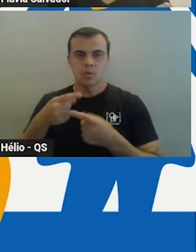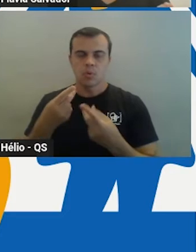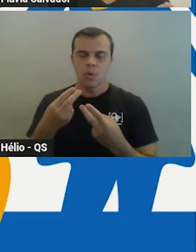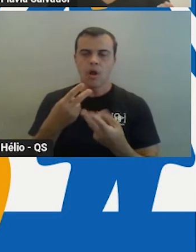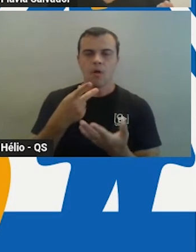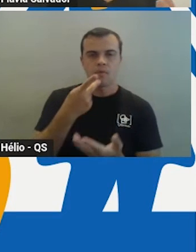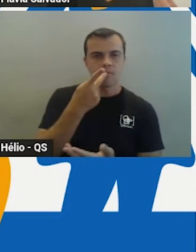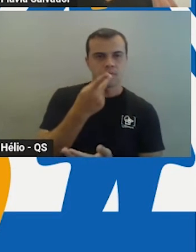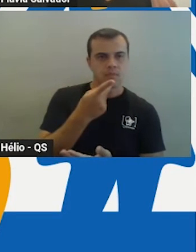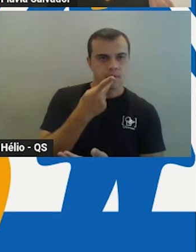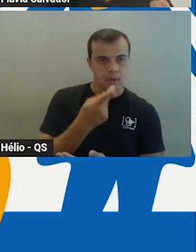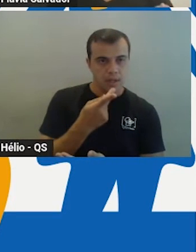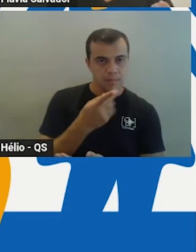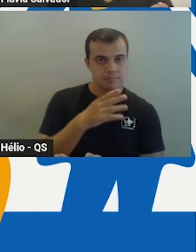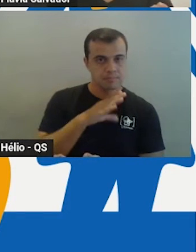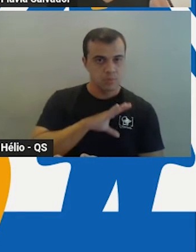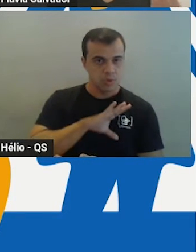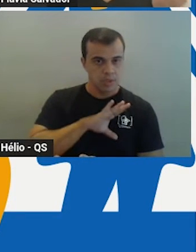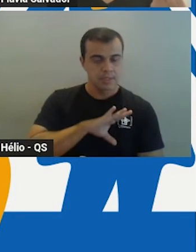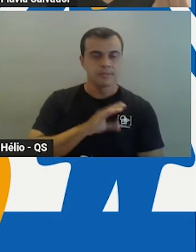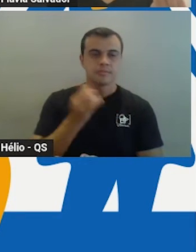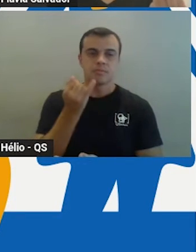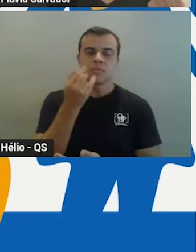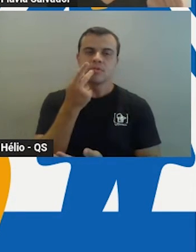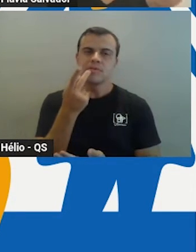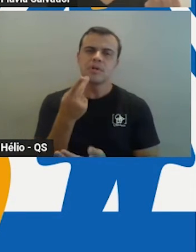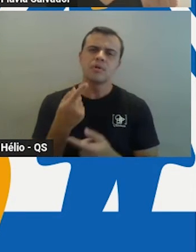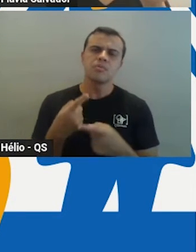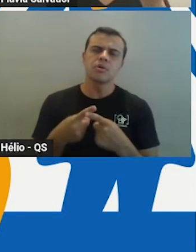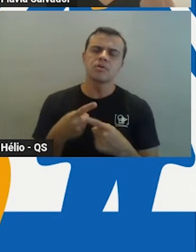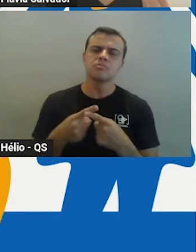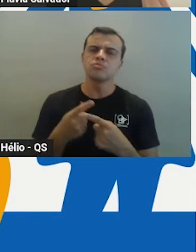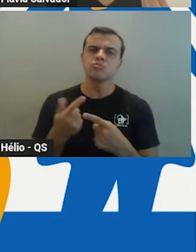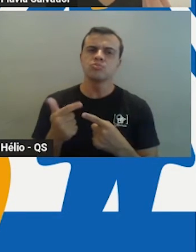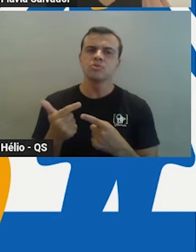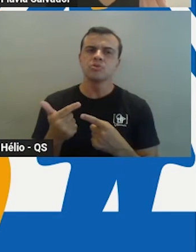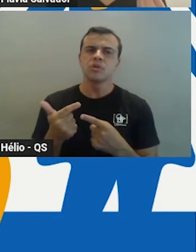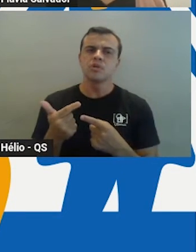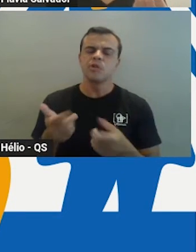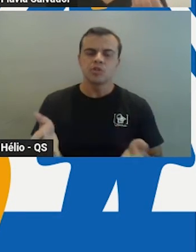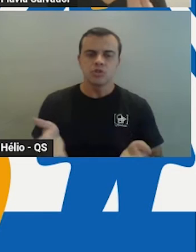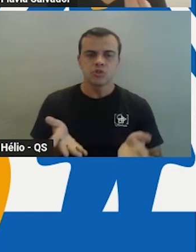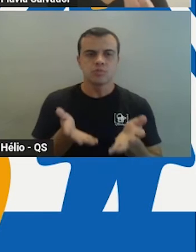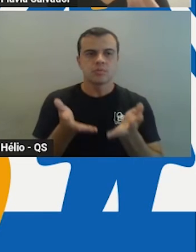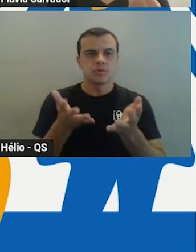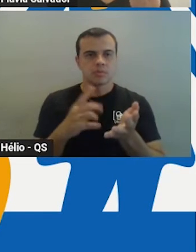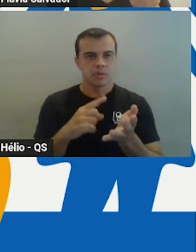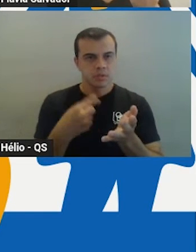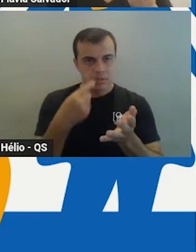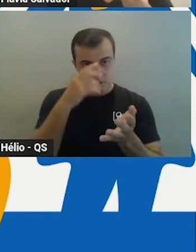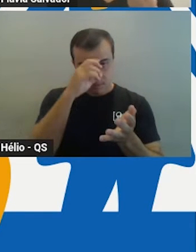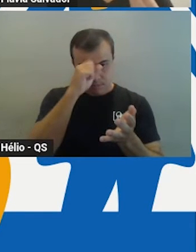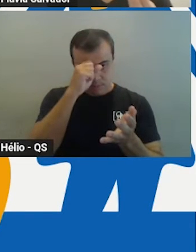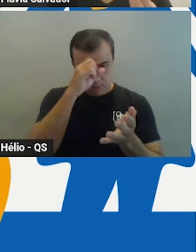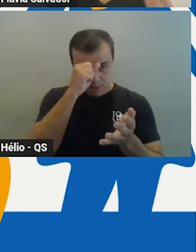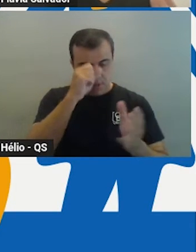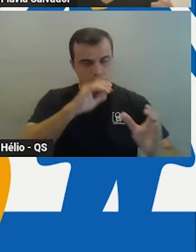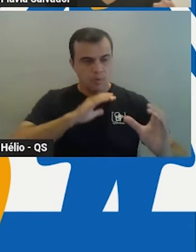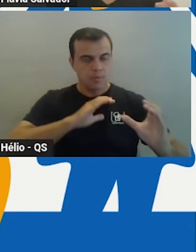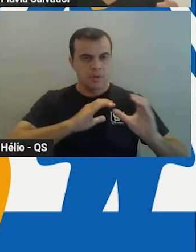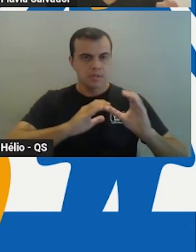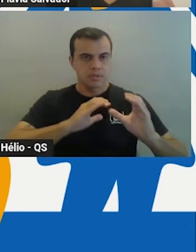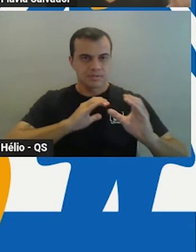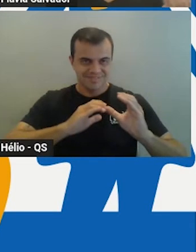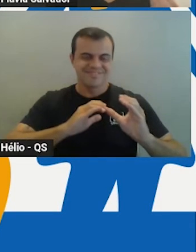a falar. E aí é interessante, né? Por que não existe um estímulo para a gente aprender uma comunicação,